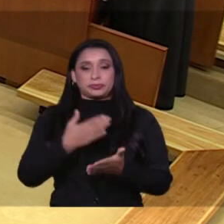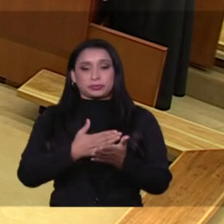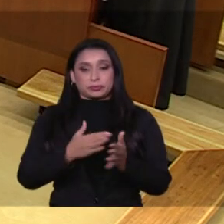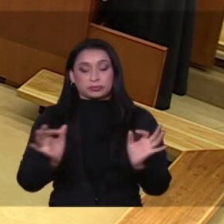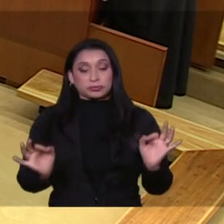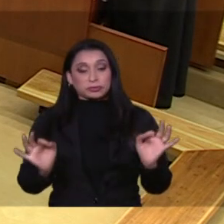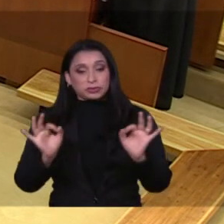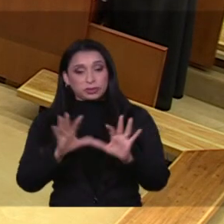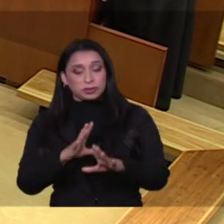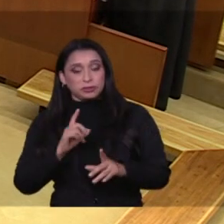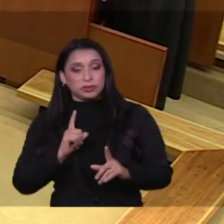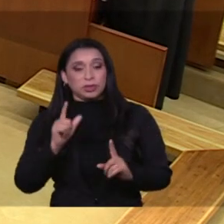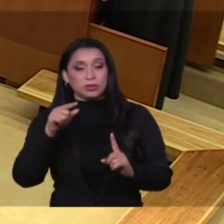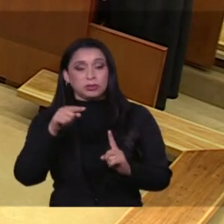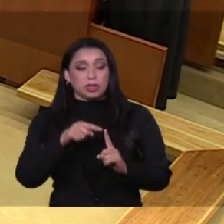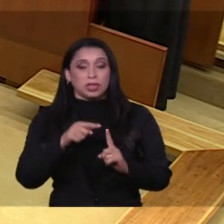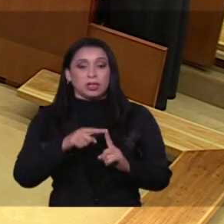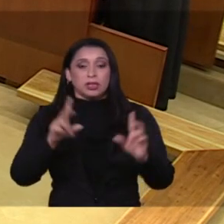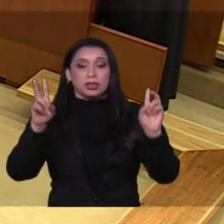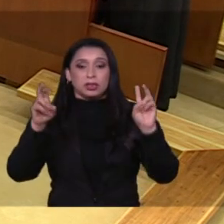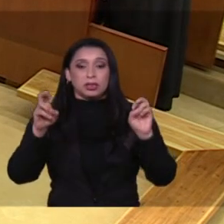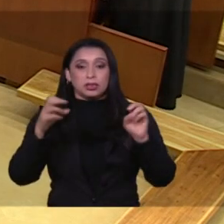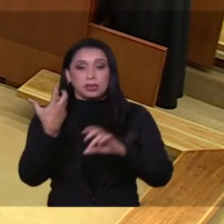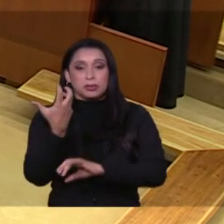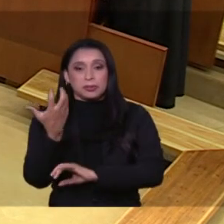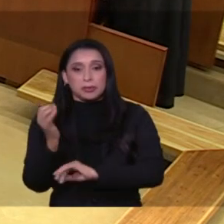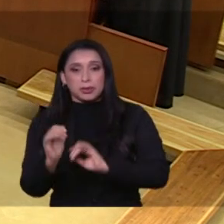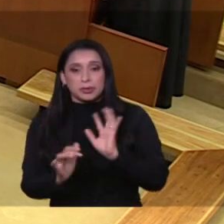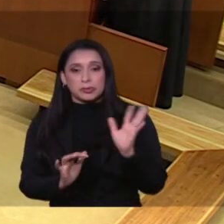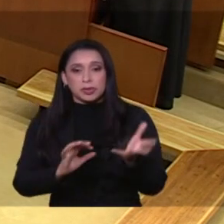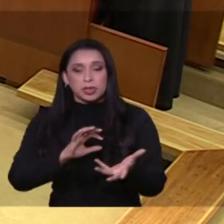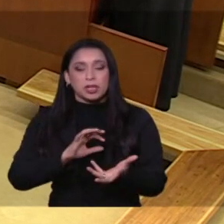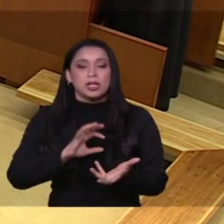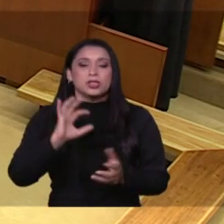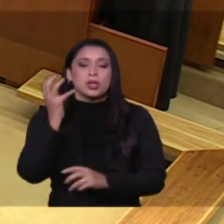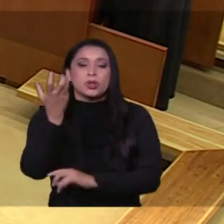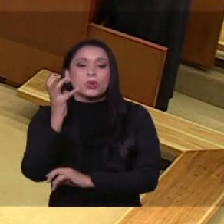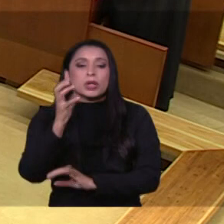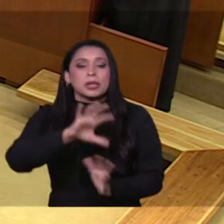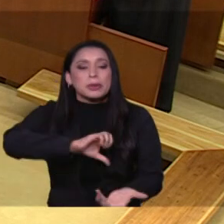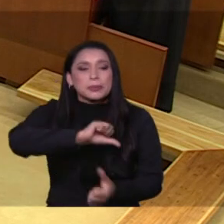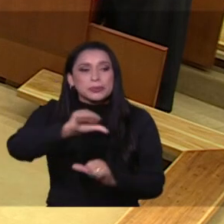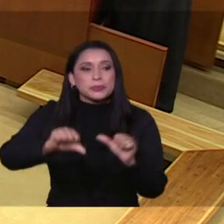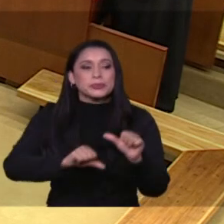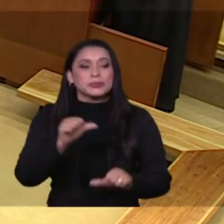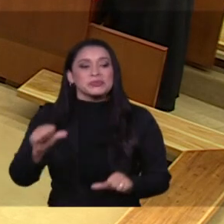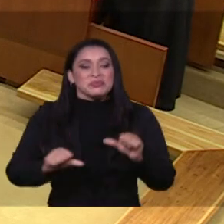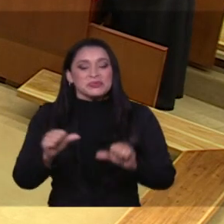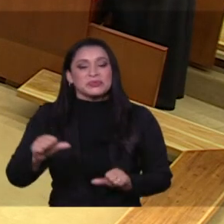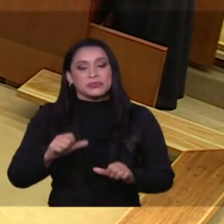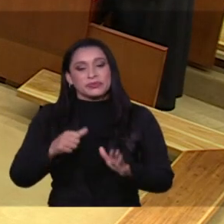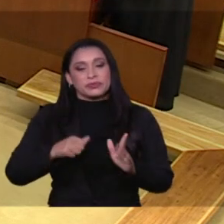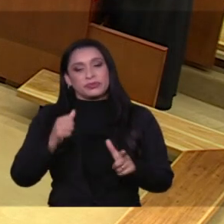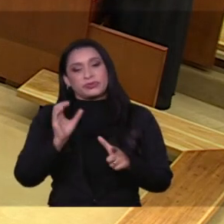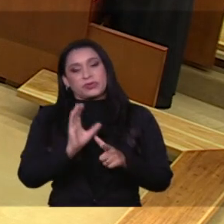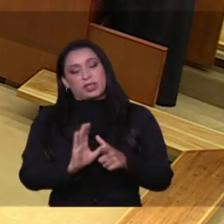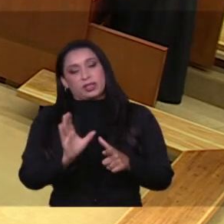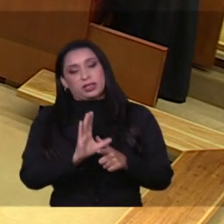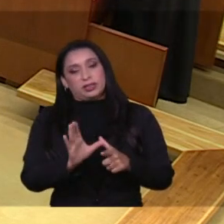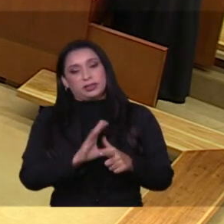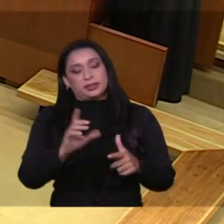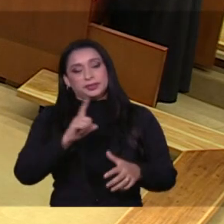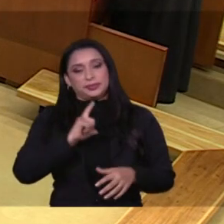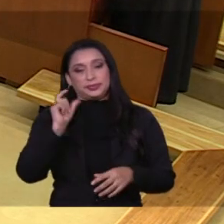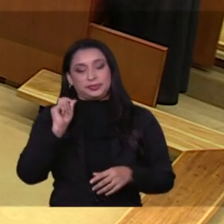final destinada aos temas do meio ambiente e da mudança climática. Frise-se que em ações orçamentárias concernentes à fiscalização ambiental